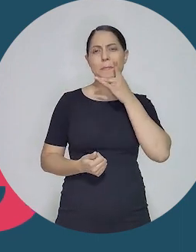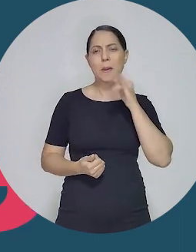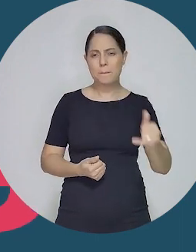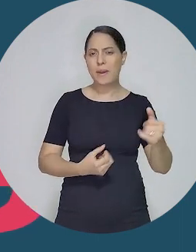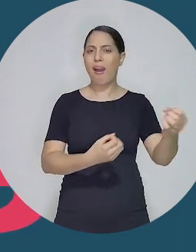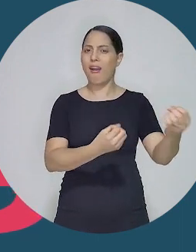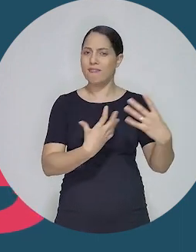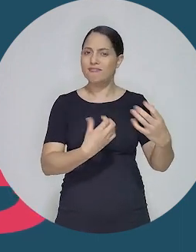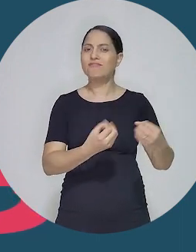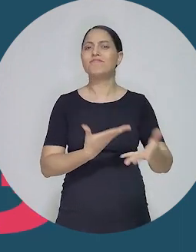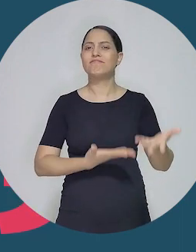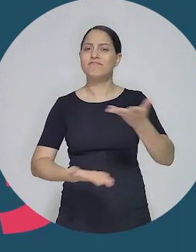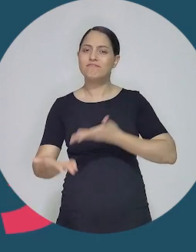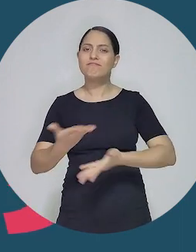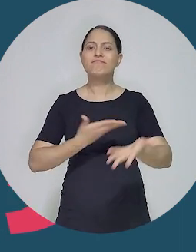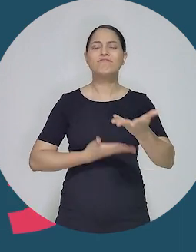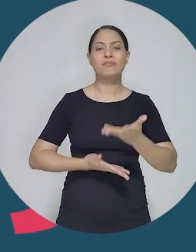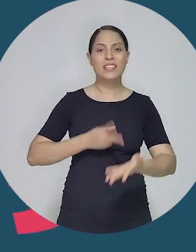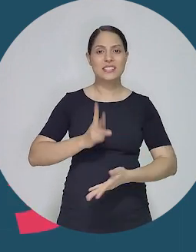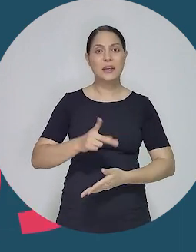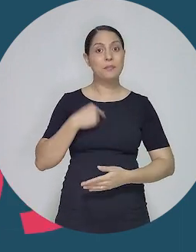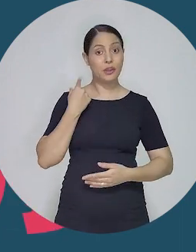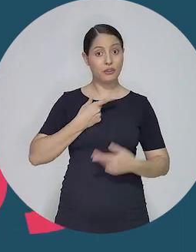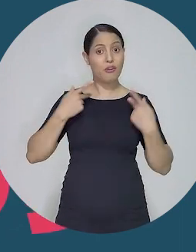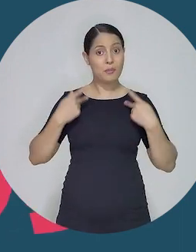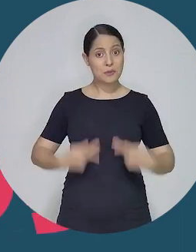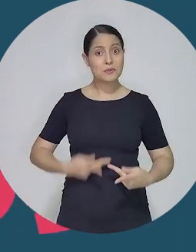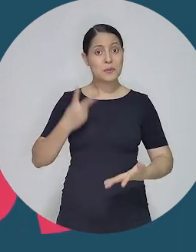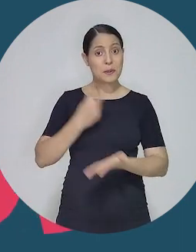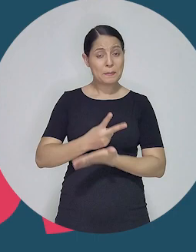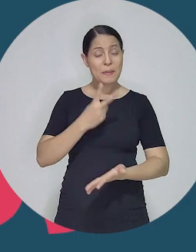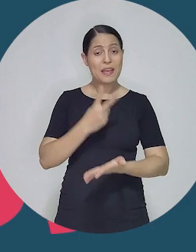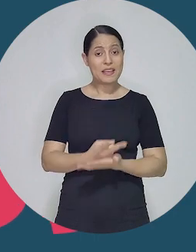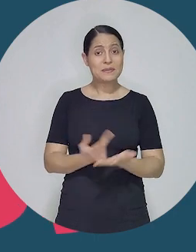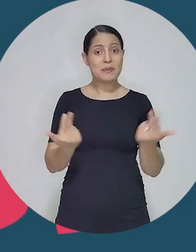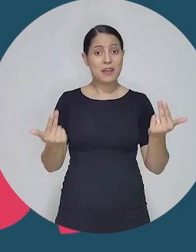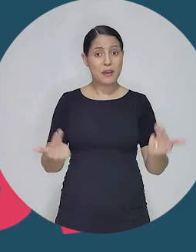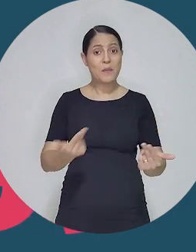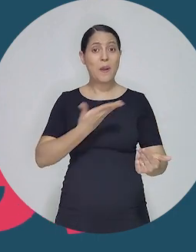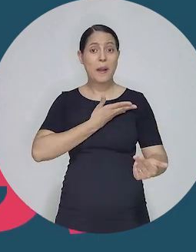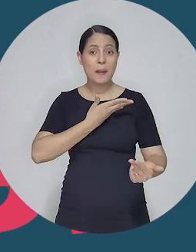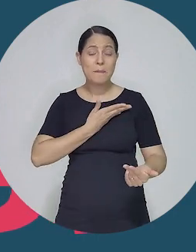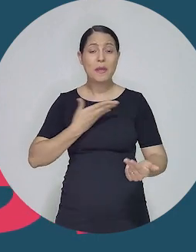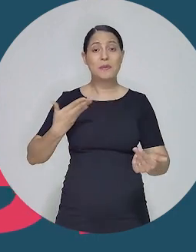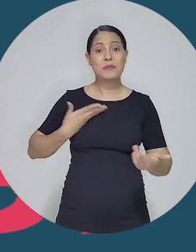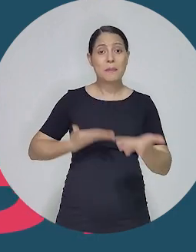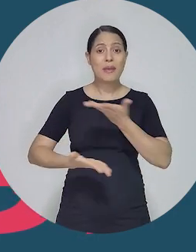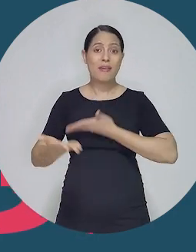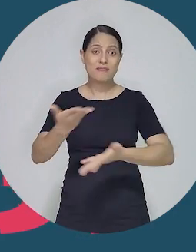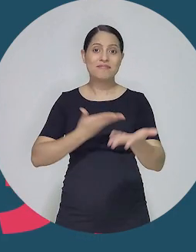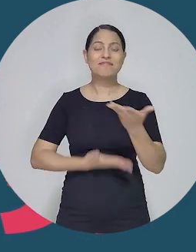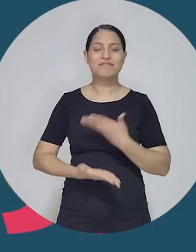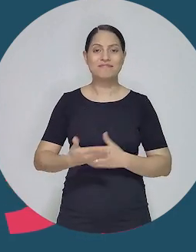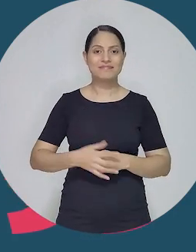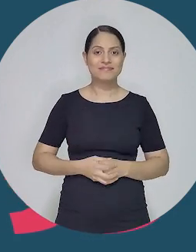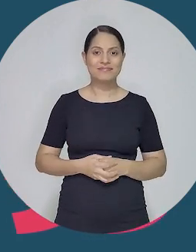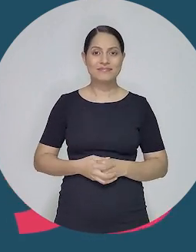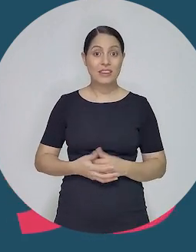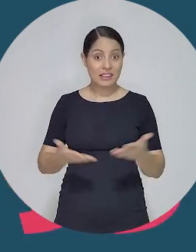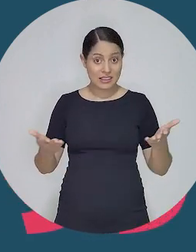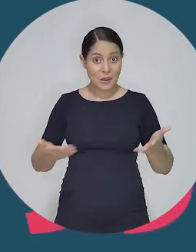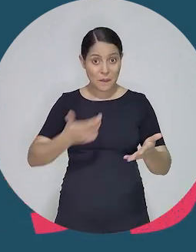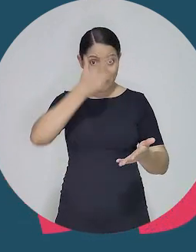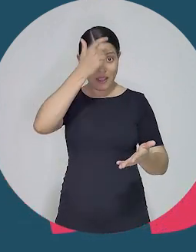também recebido como legado do meu pai. Ele sempre foi amigo dos seus amigos e assim nós nos posicionamos, sempre fomos amigos dos nossos amigos.